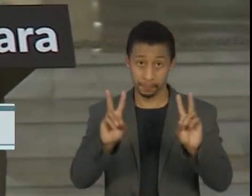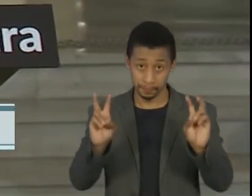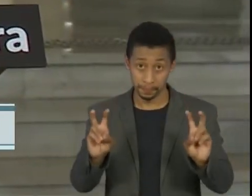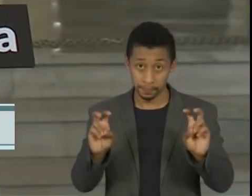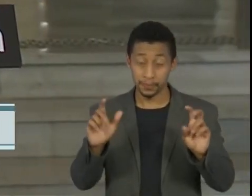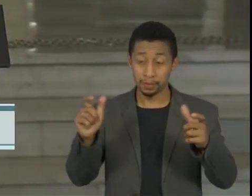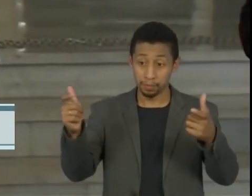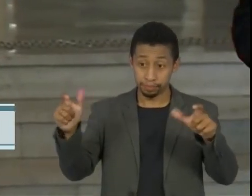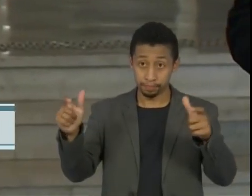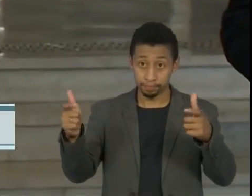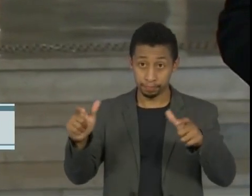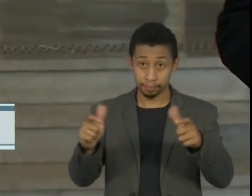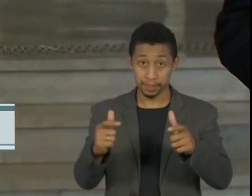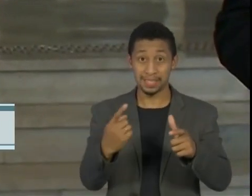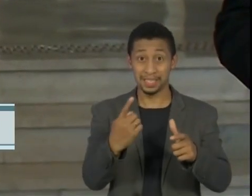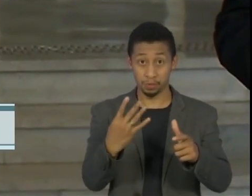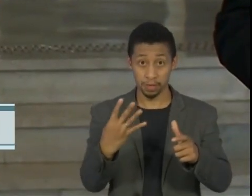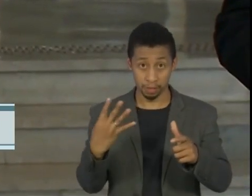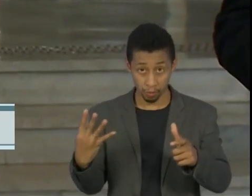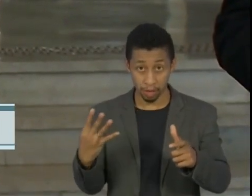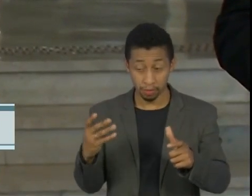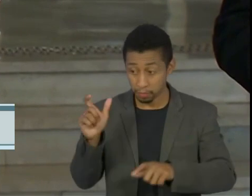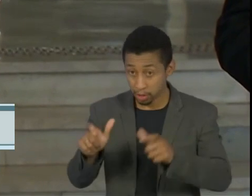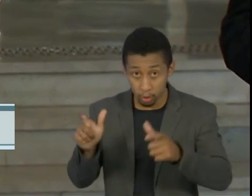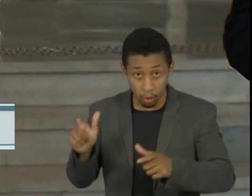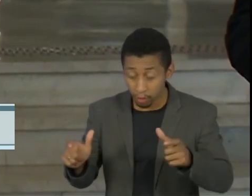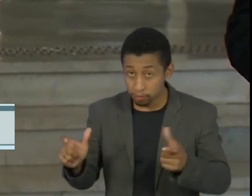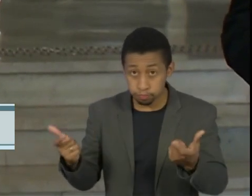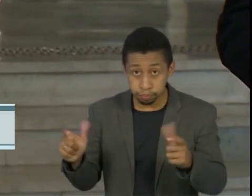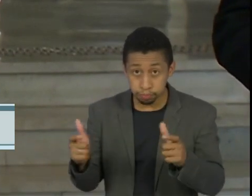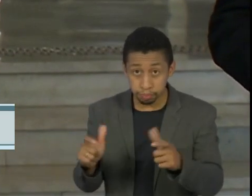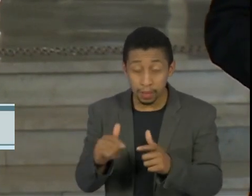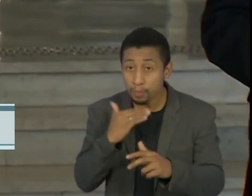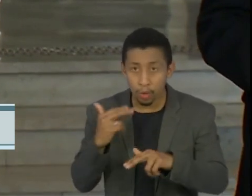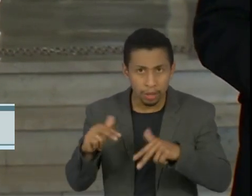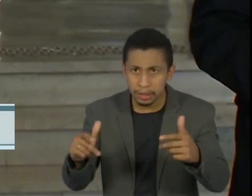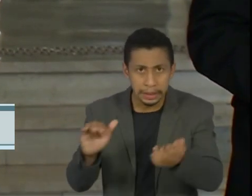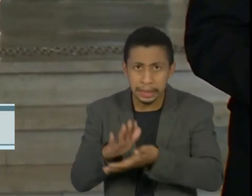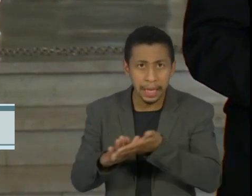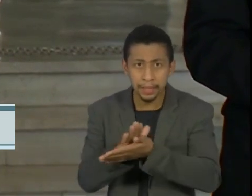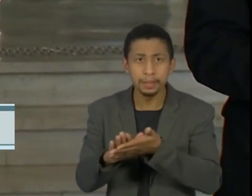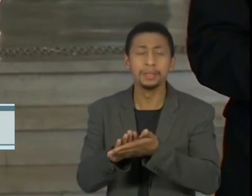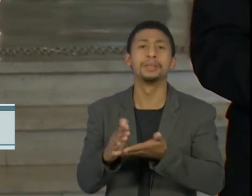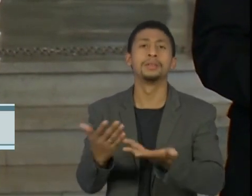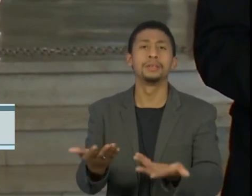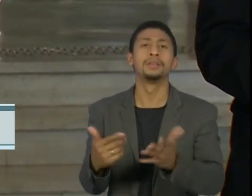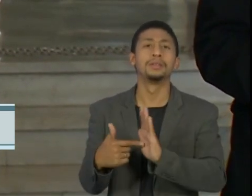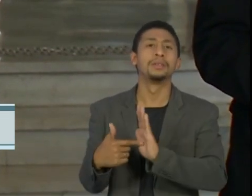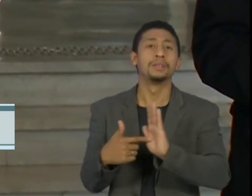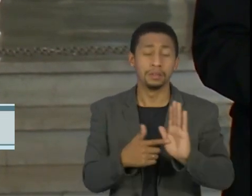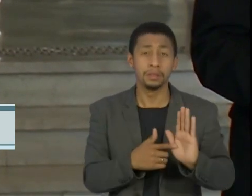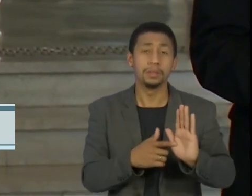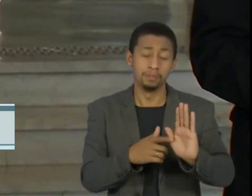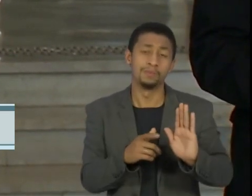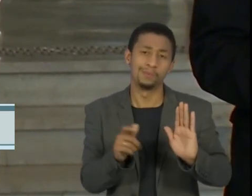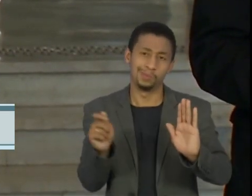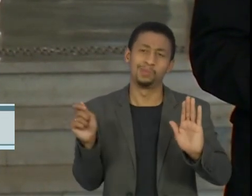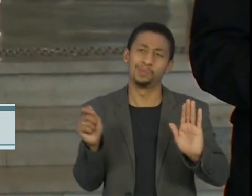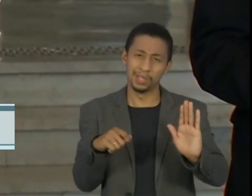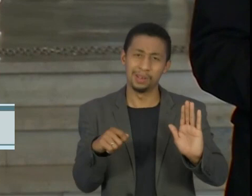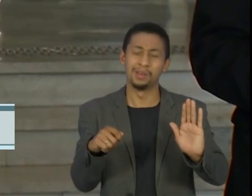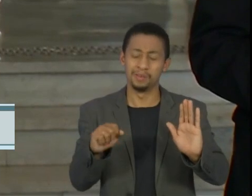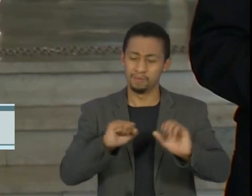redução, sem dúvida, a nossa expectativa é de que haja progressivamente redução no